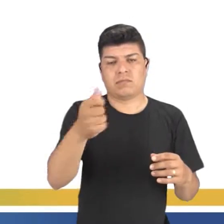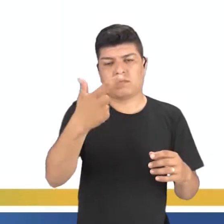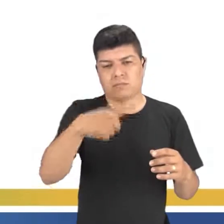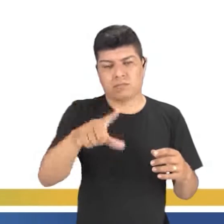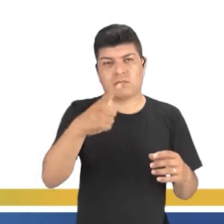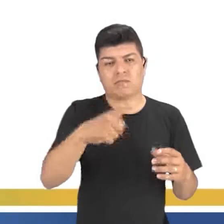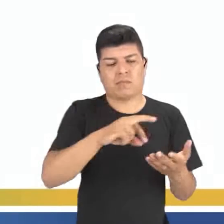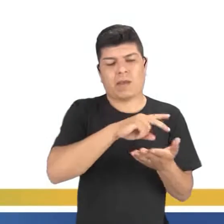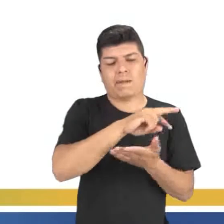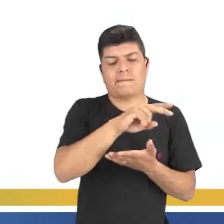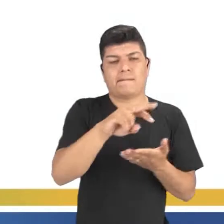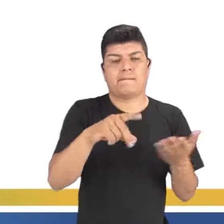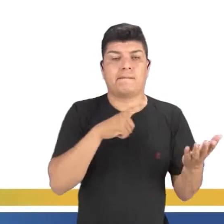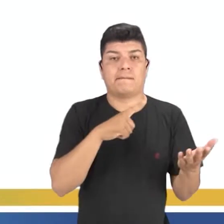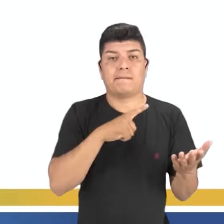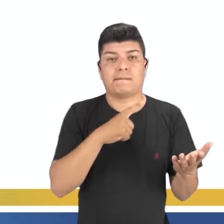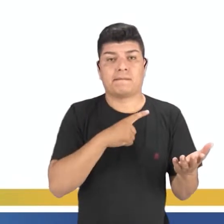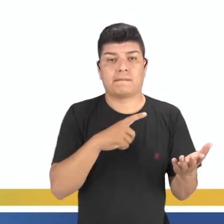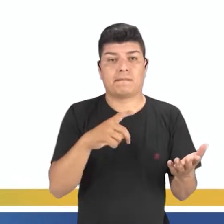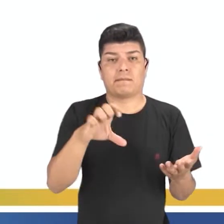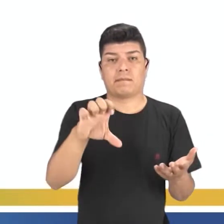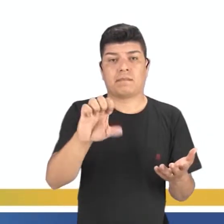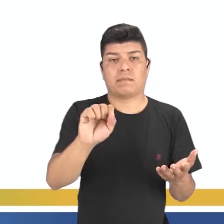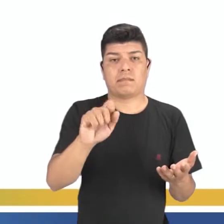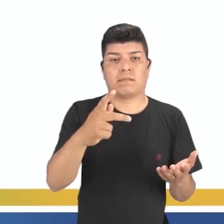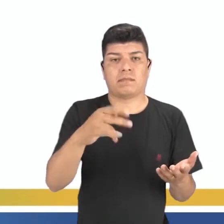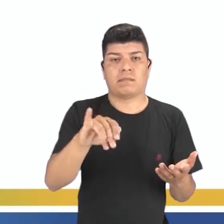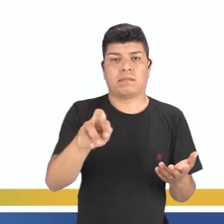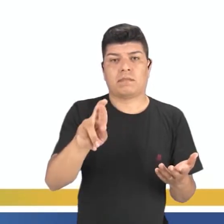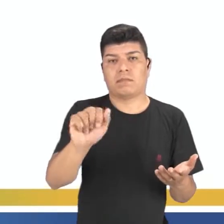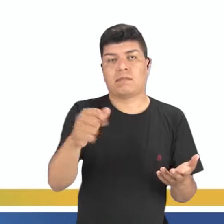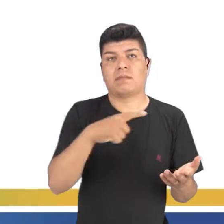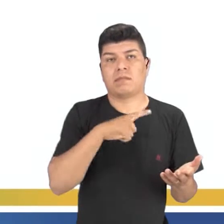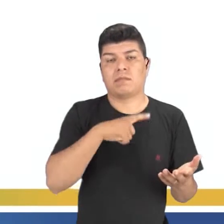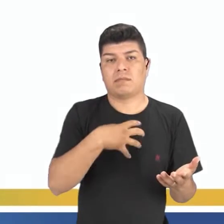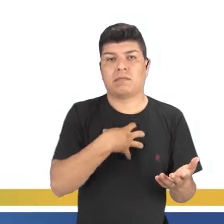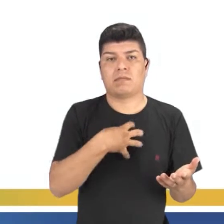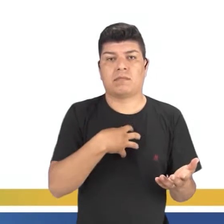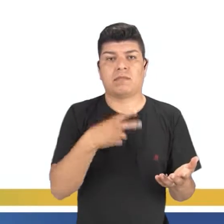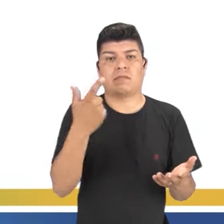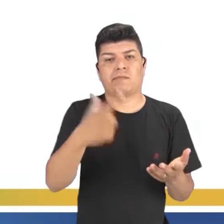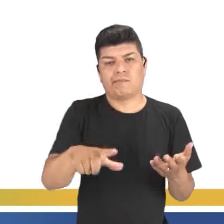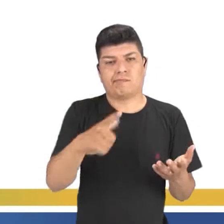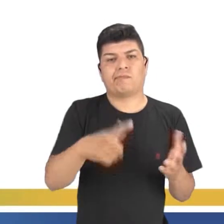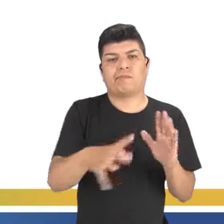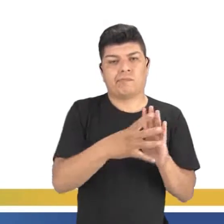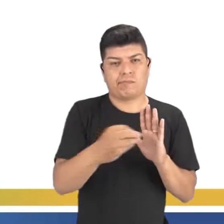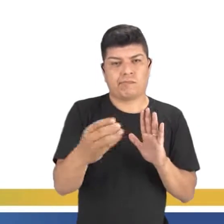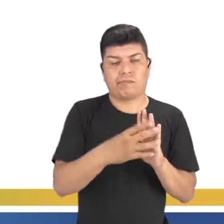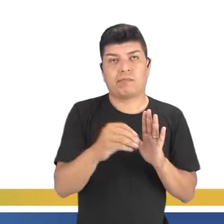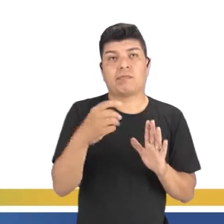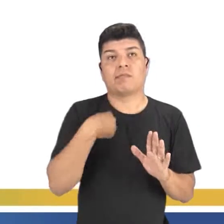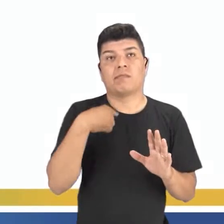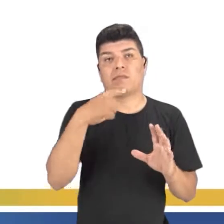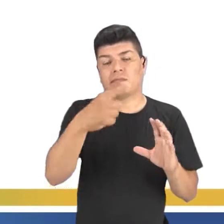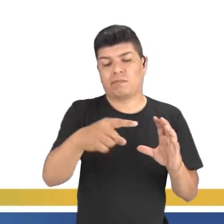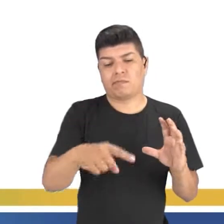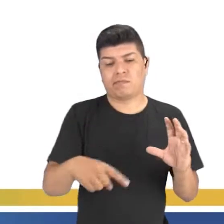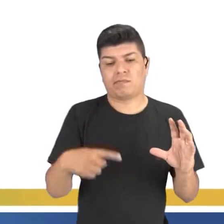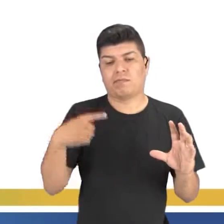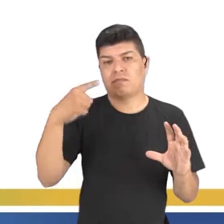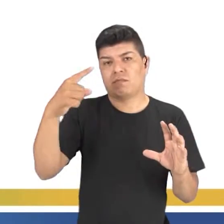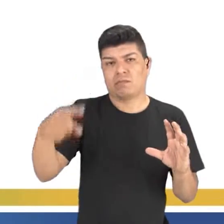tem várias espiras, e aí esse comportamento também se dá de forma repetitiva, sendo uniforme